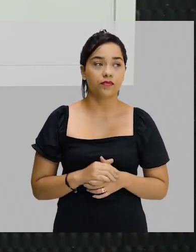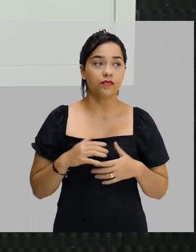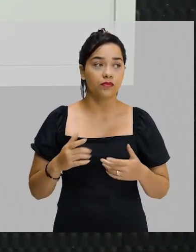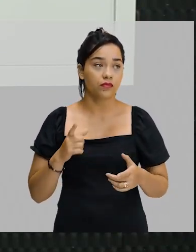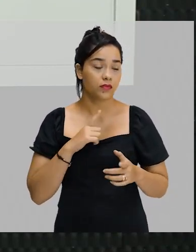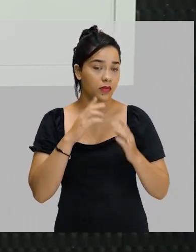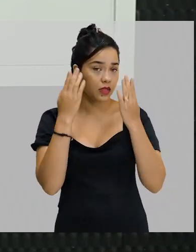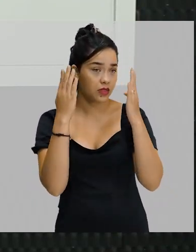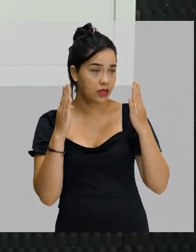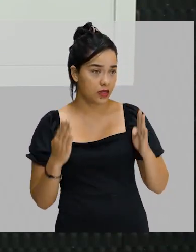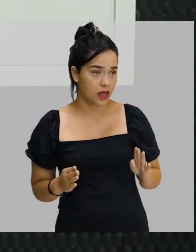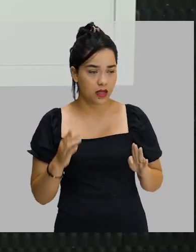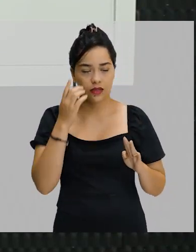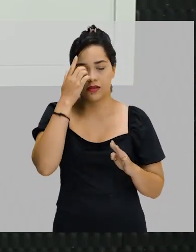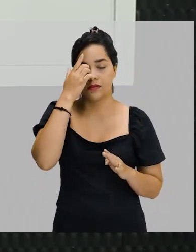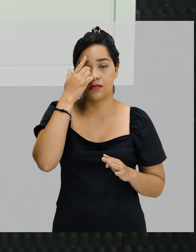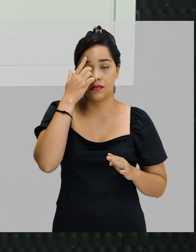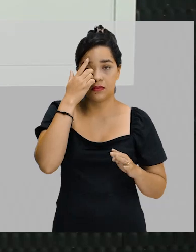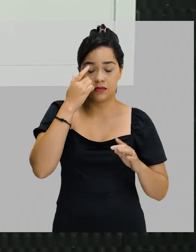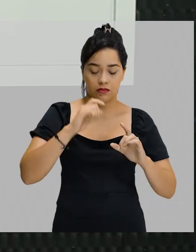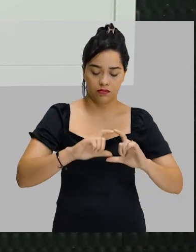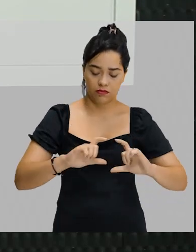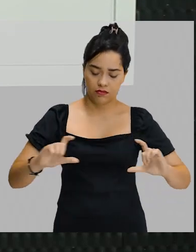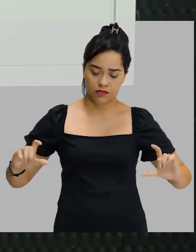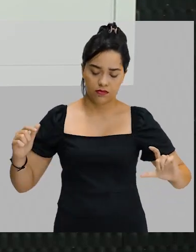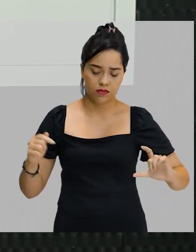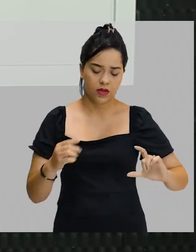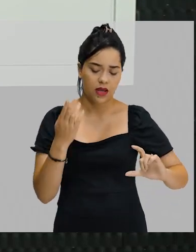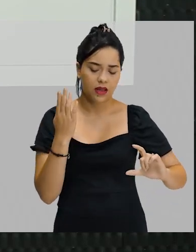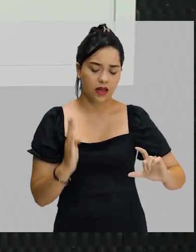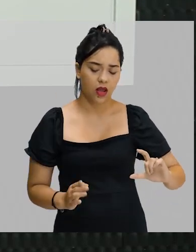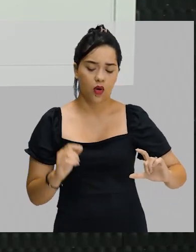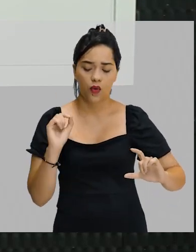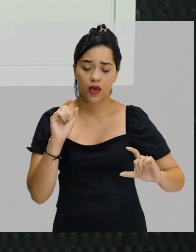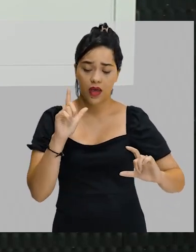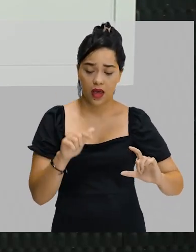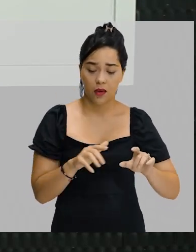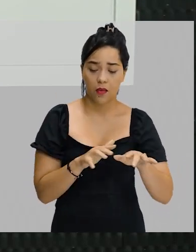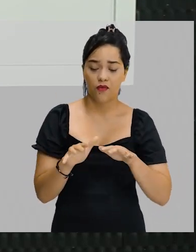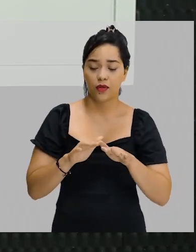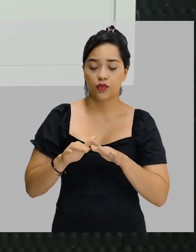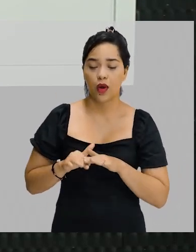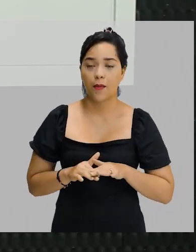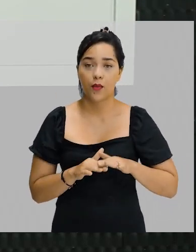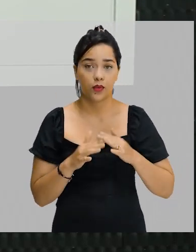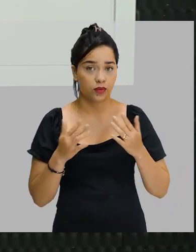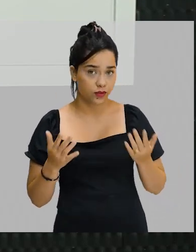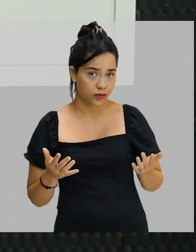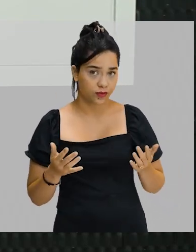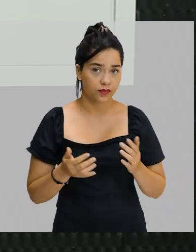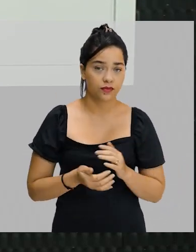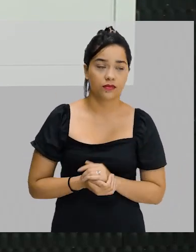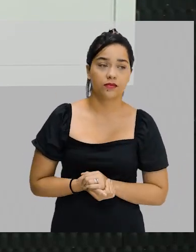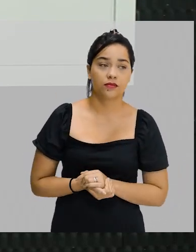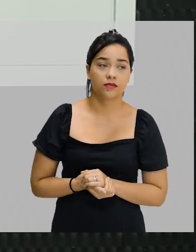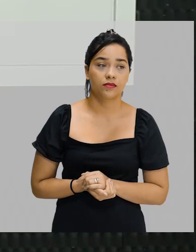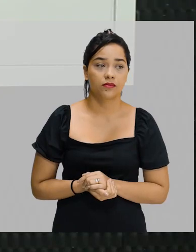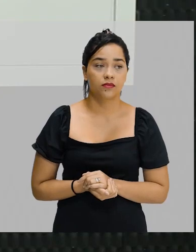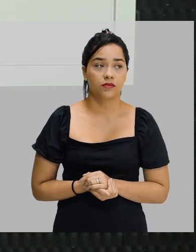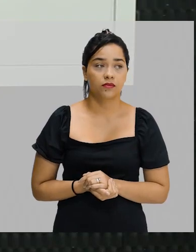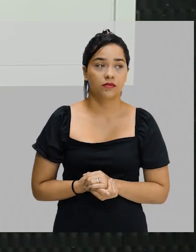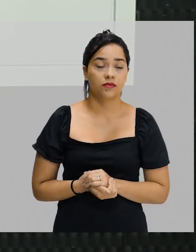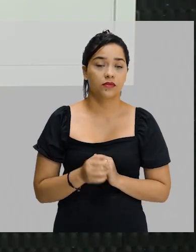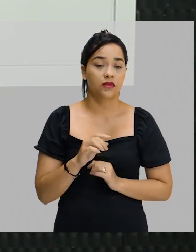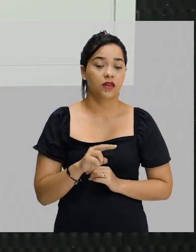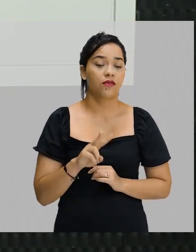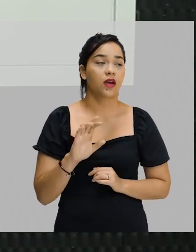Fazendo essa análise aqui embaixo. Ok? É ou não um movimento harmônico? Ok? Então o que